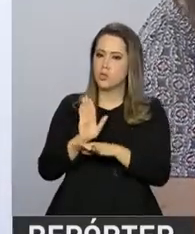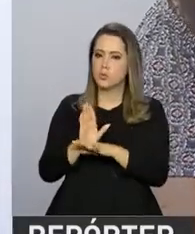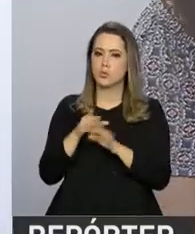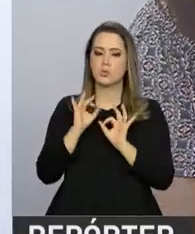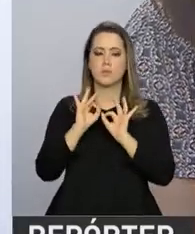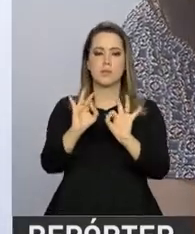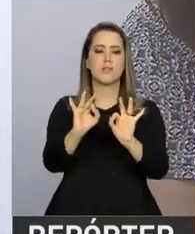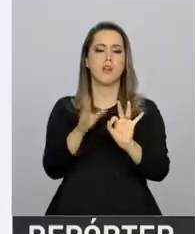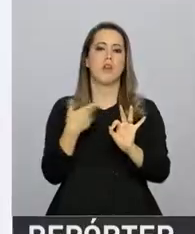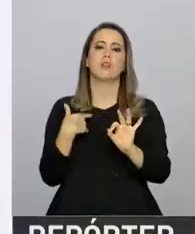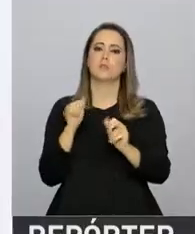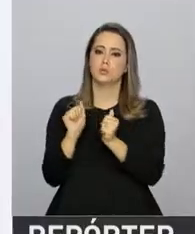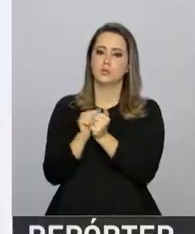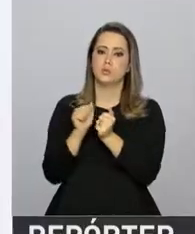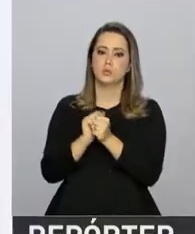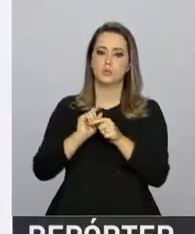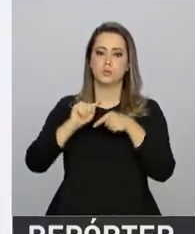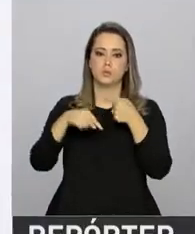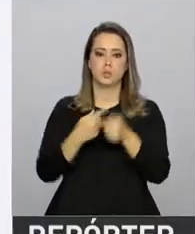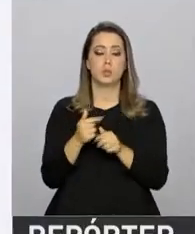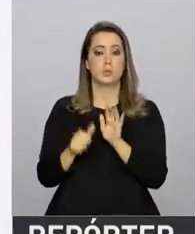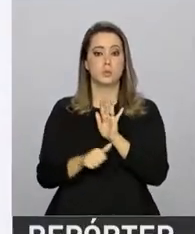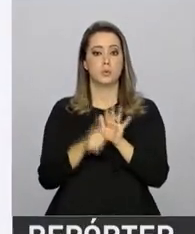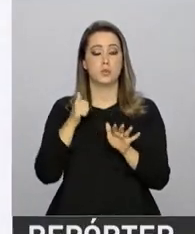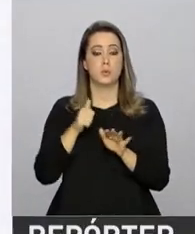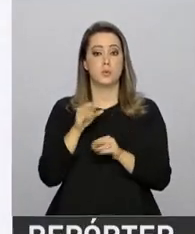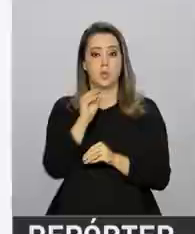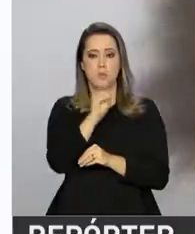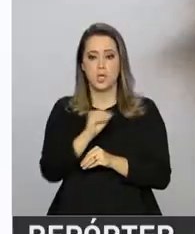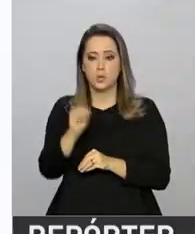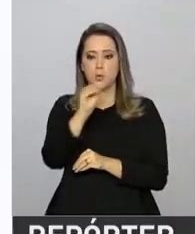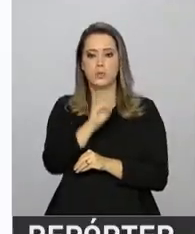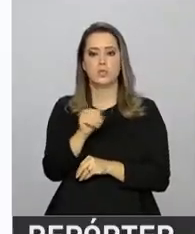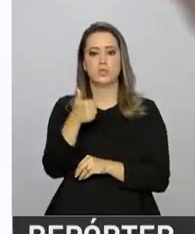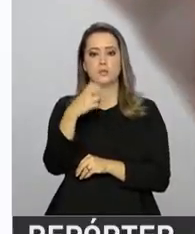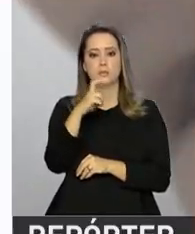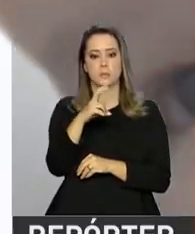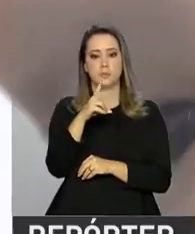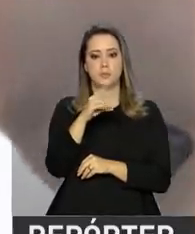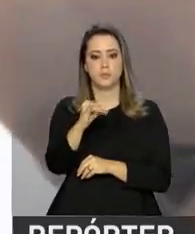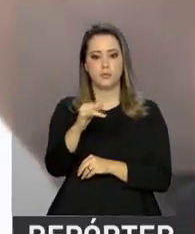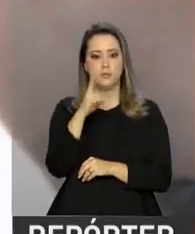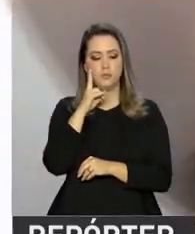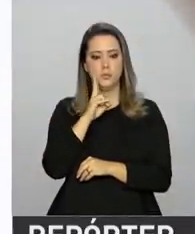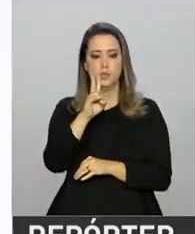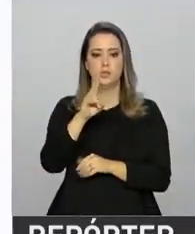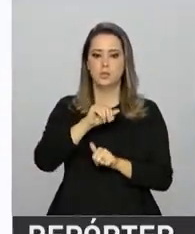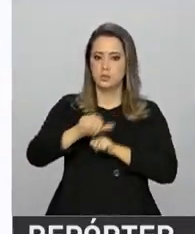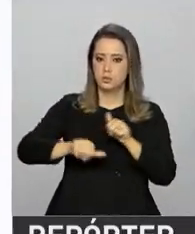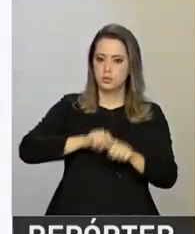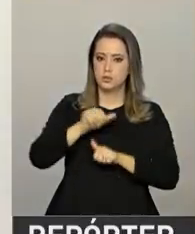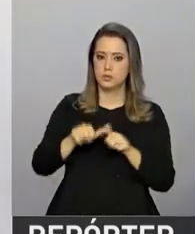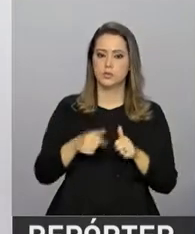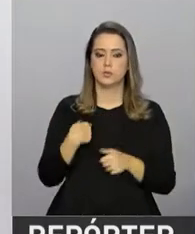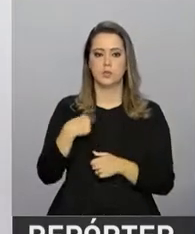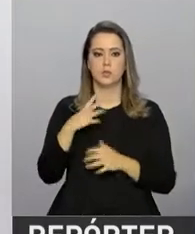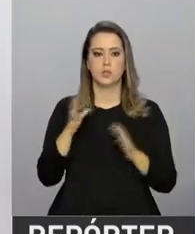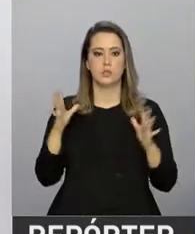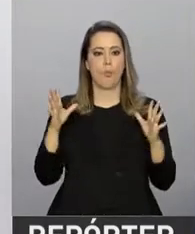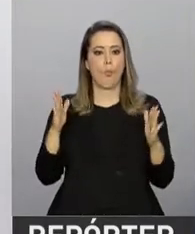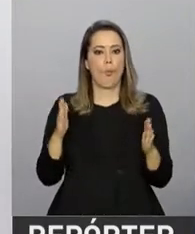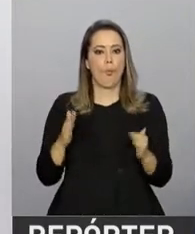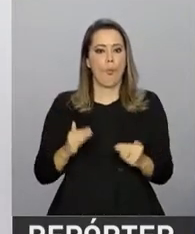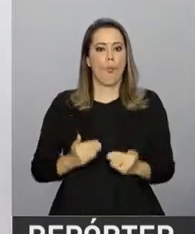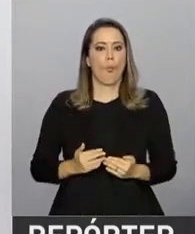assessorados, acompanhados. Depois da primeira quimioterapia, com 15 dias, a gente já viu toda a diferença, ele já desinchou